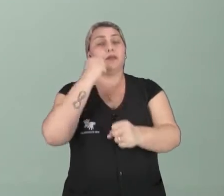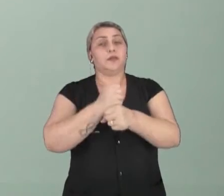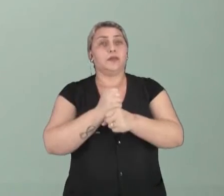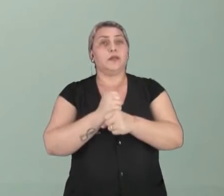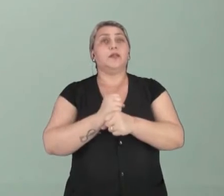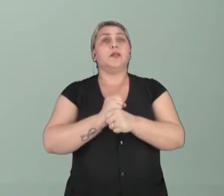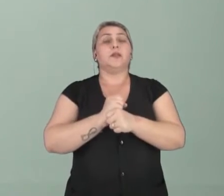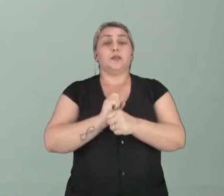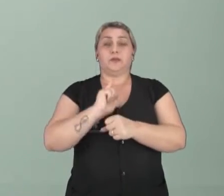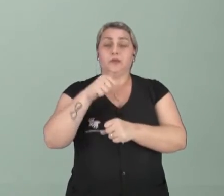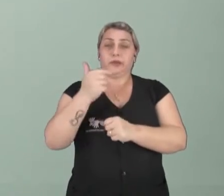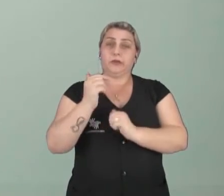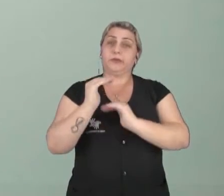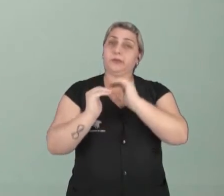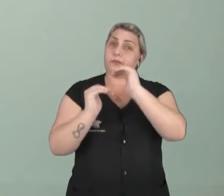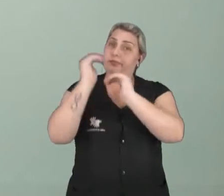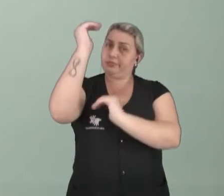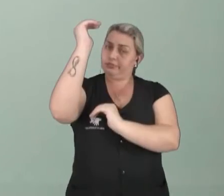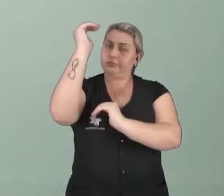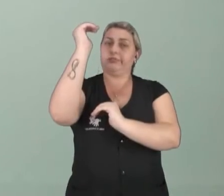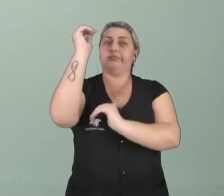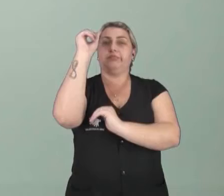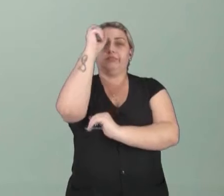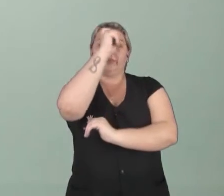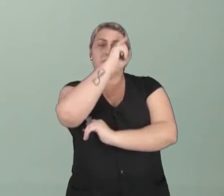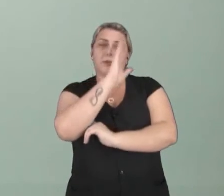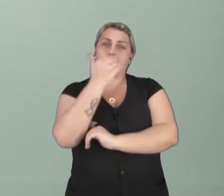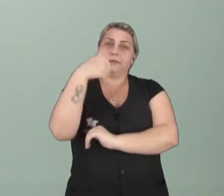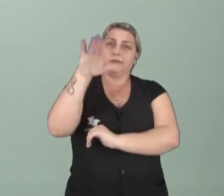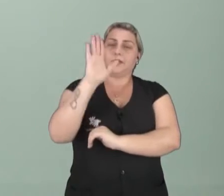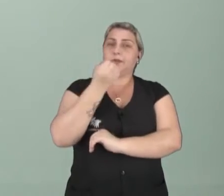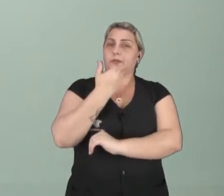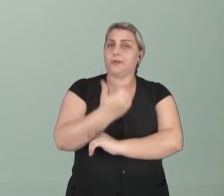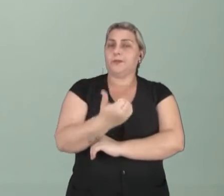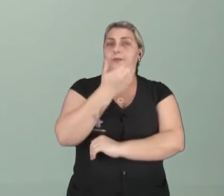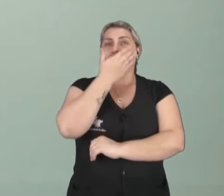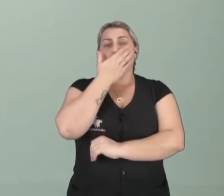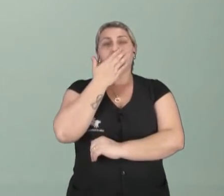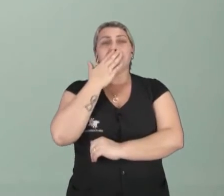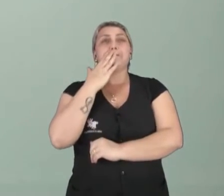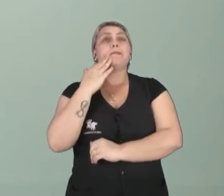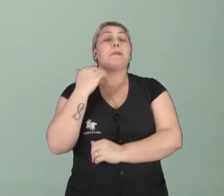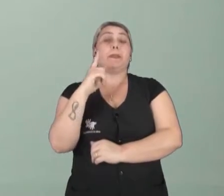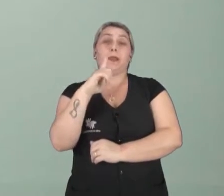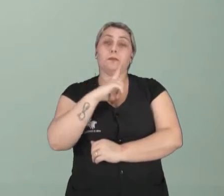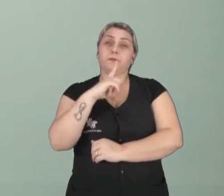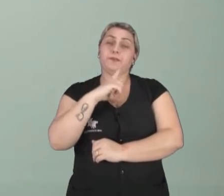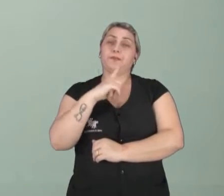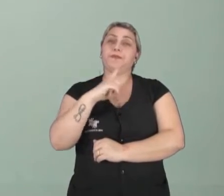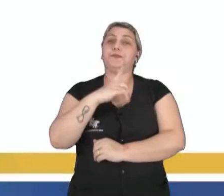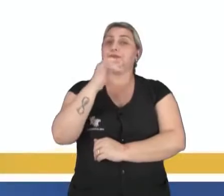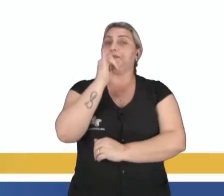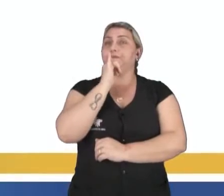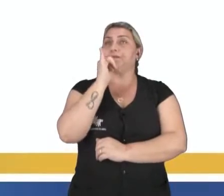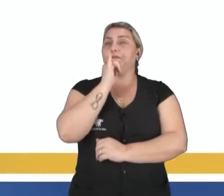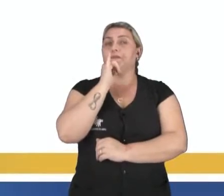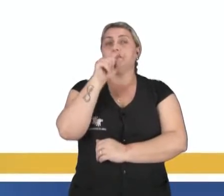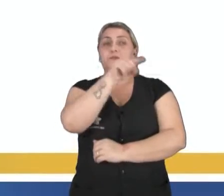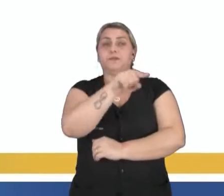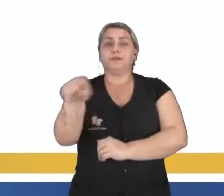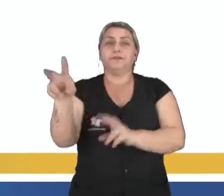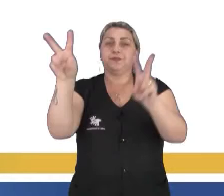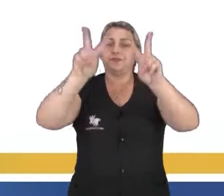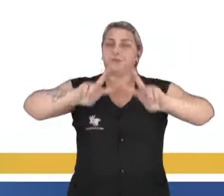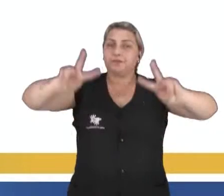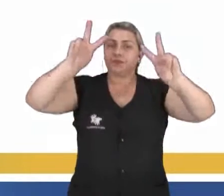vai subindo grau e vai se tornando difícil tá bom então nós temos esses exemplos aí